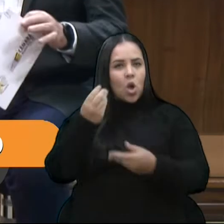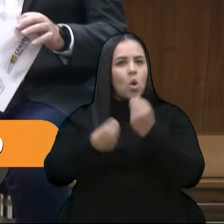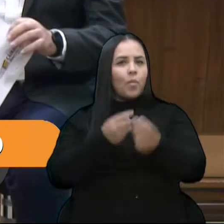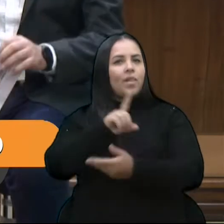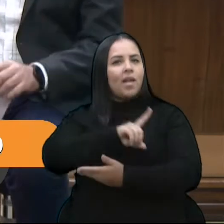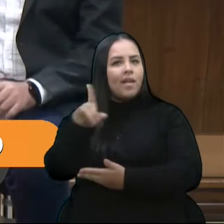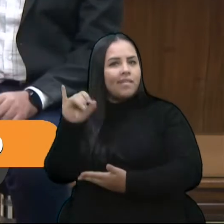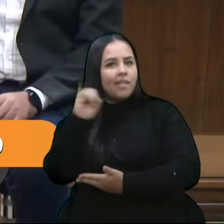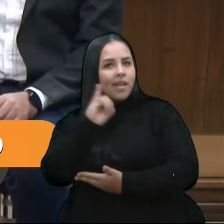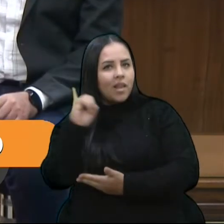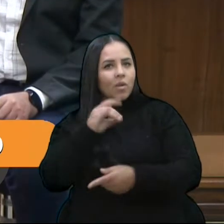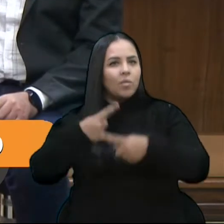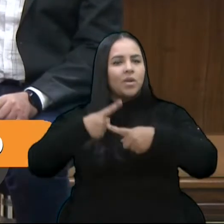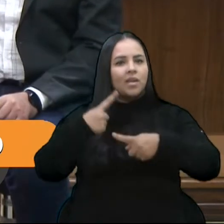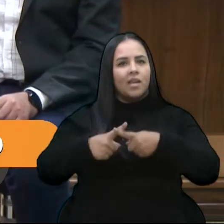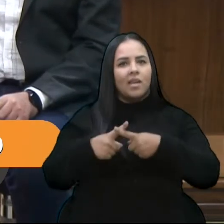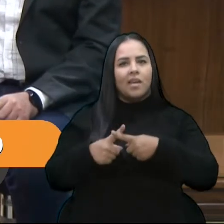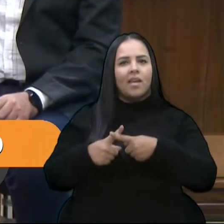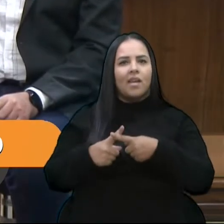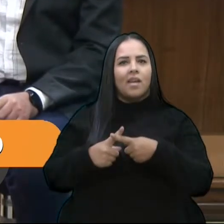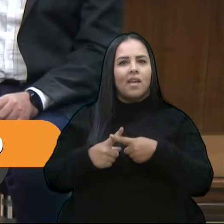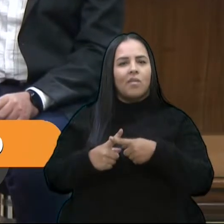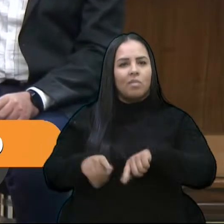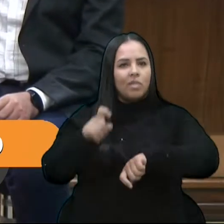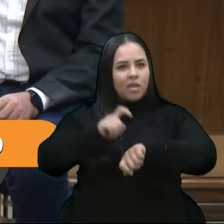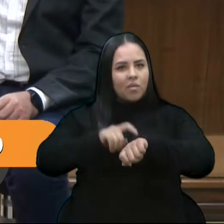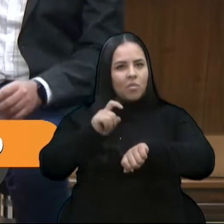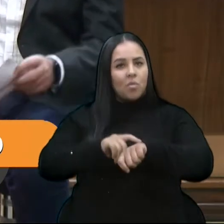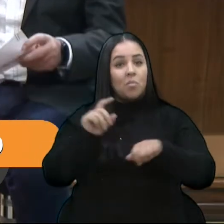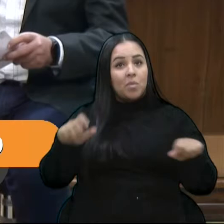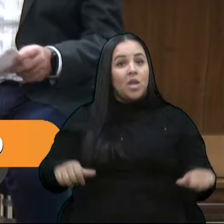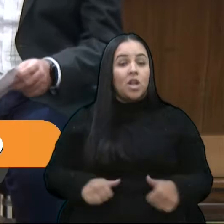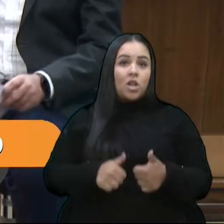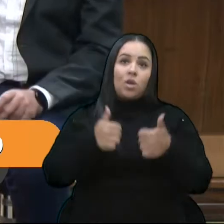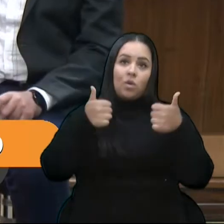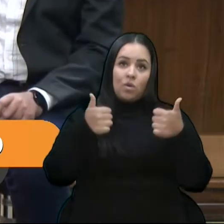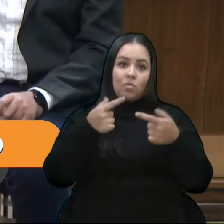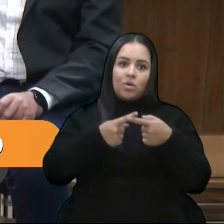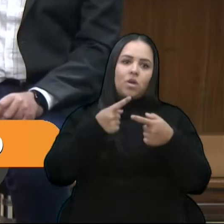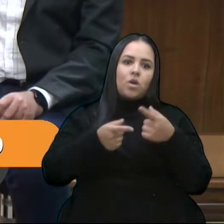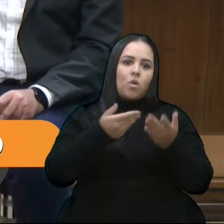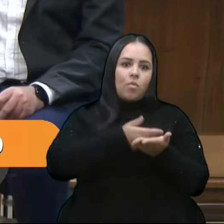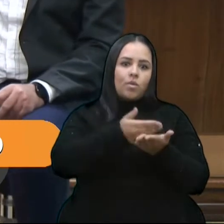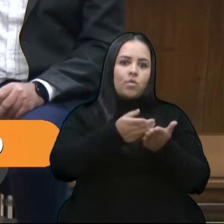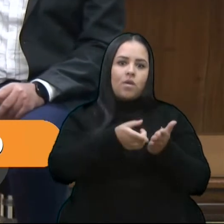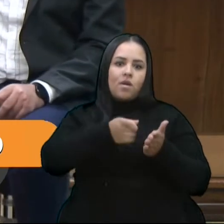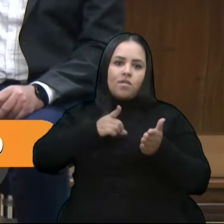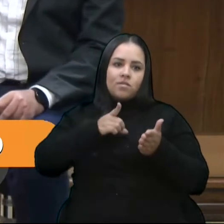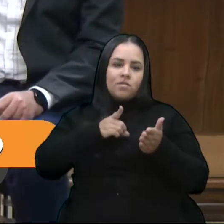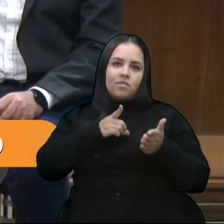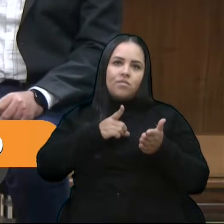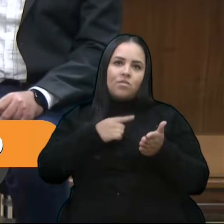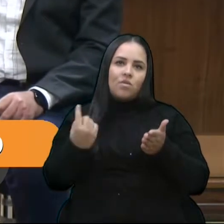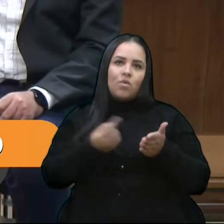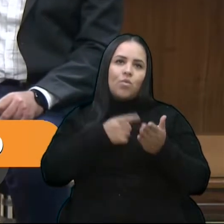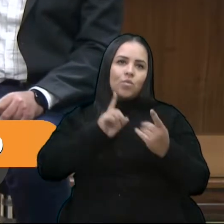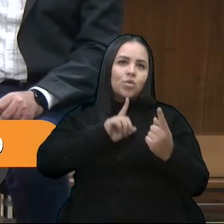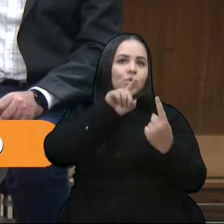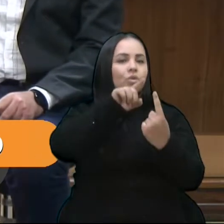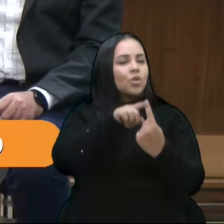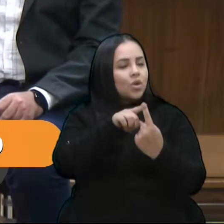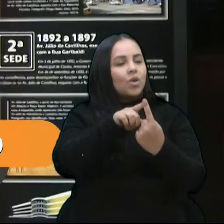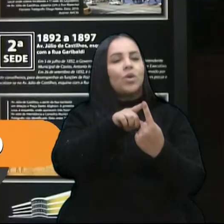se encaminha para uma fase bem adiantada em relação a nós, porque também começou antes. Então a expectativa é muito grande, deixar a